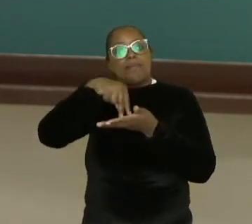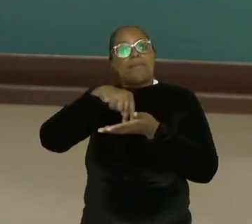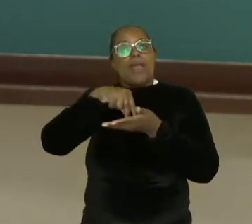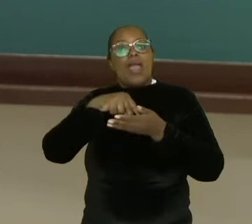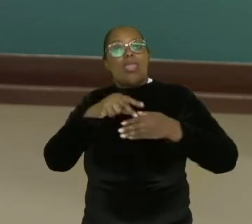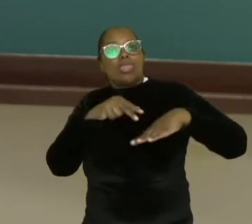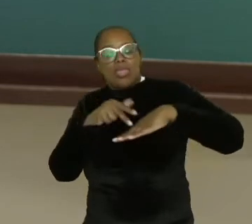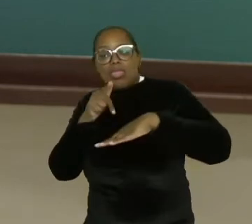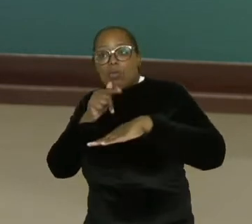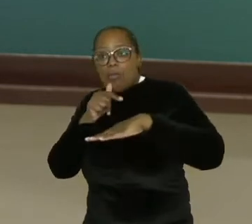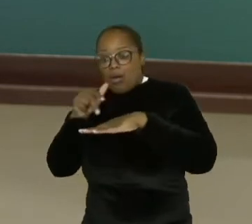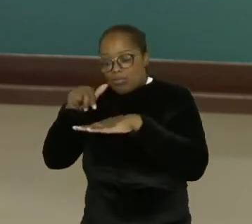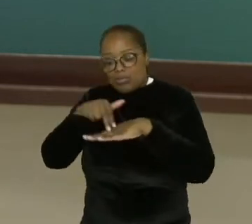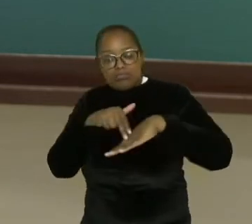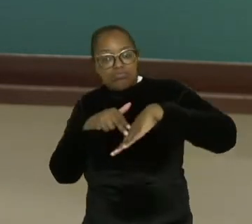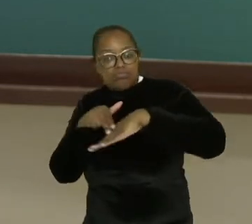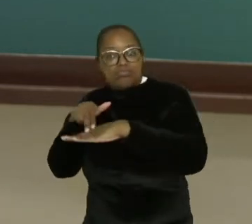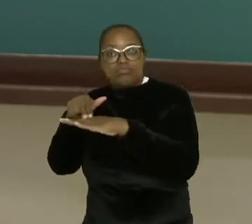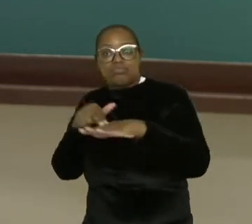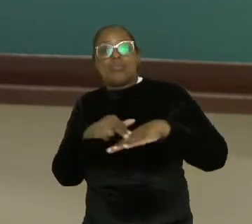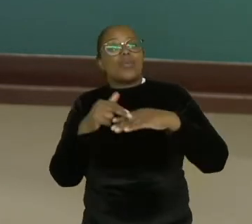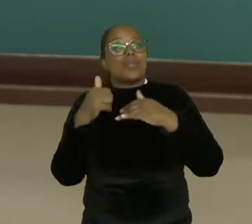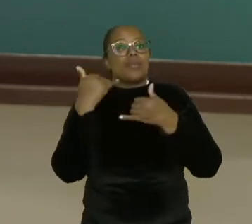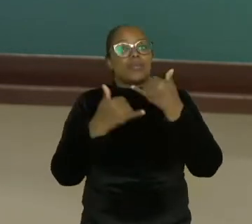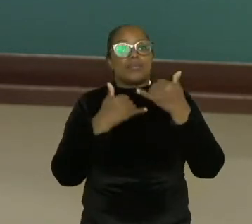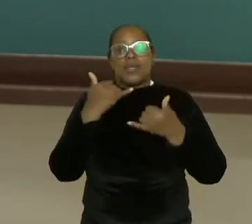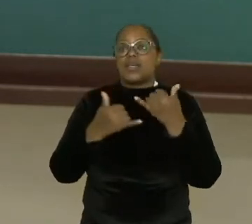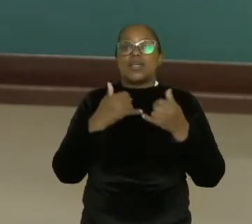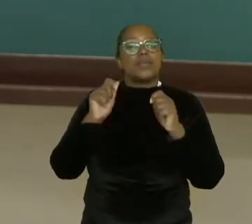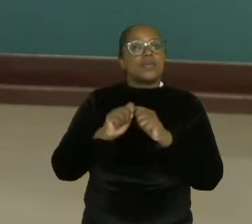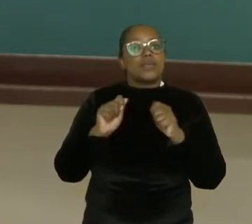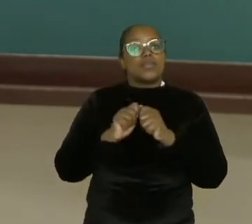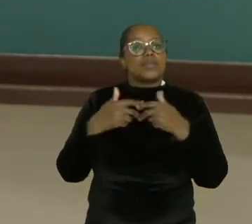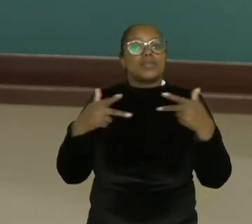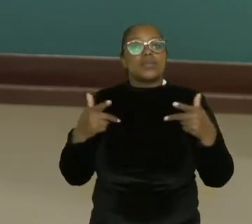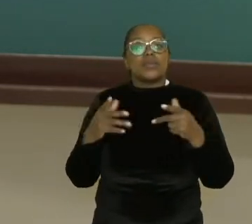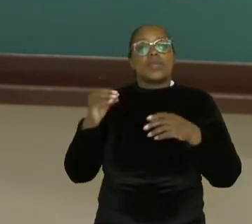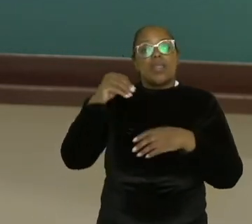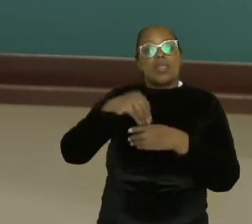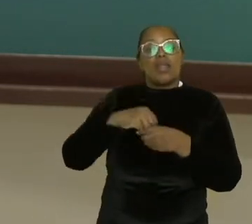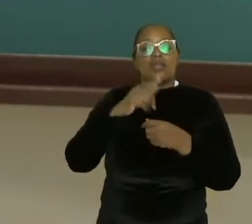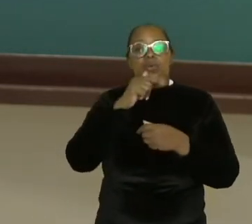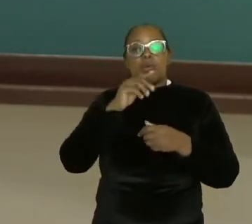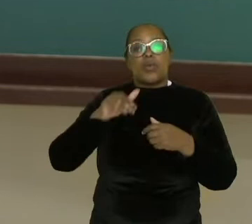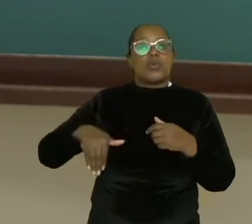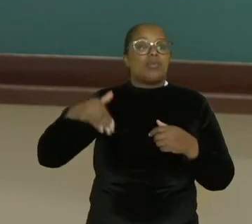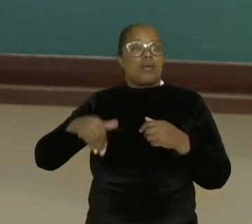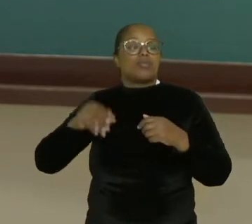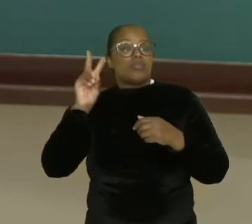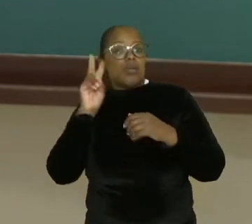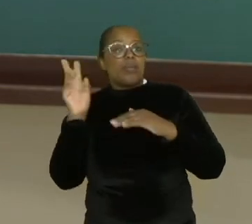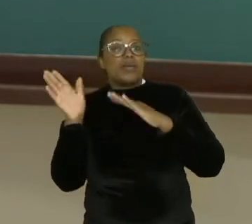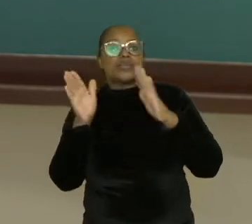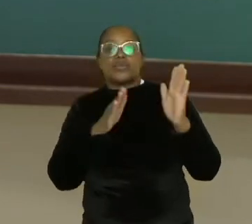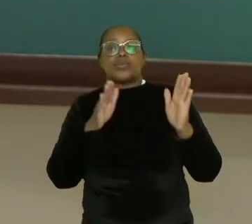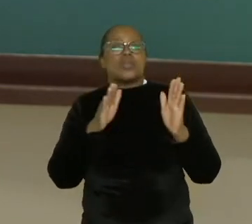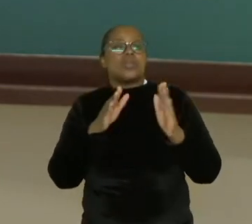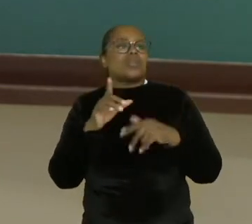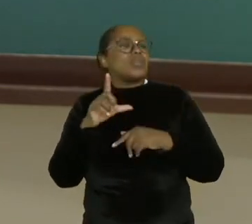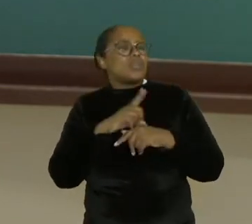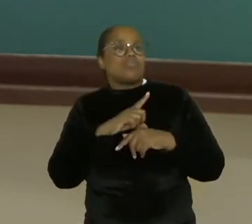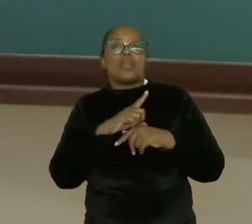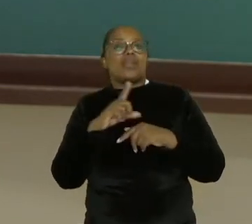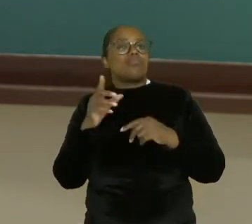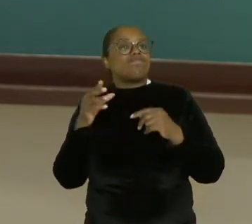sobrevivência, eles estavam brincando, fazendo lazer lá sobre as ondas. Então, é uma história que também é